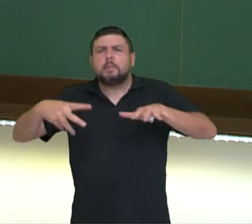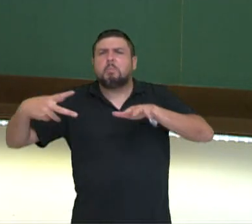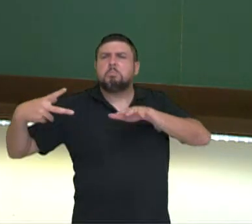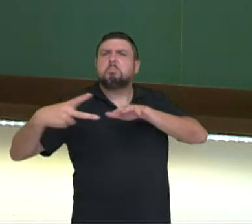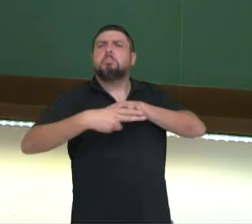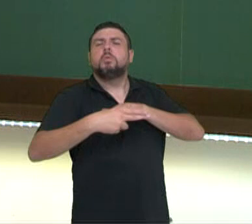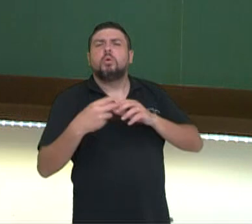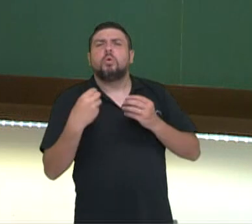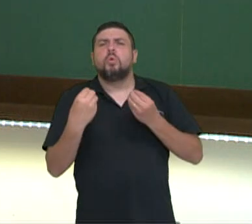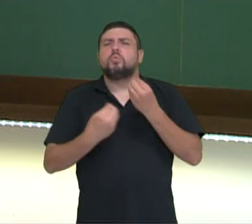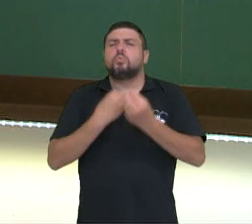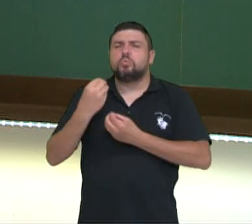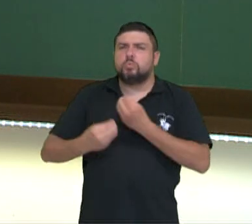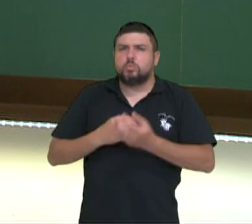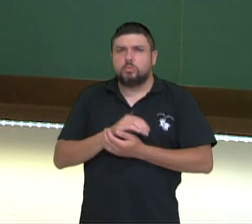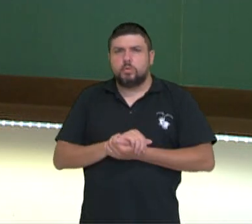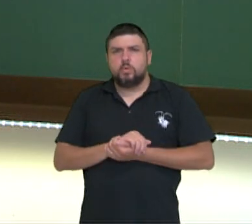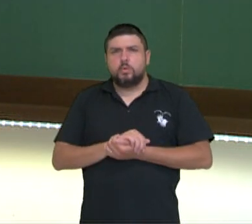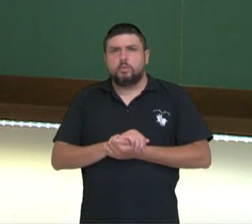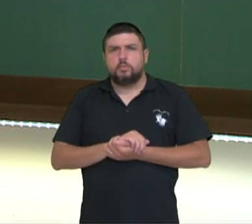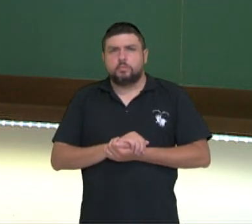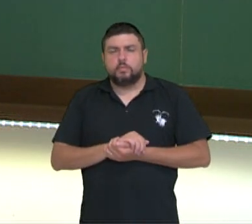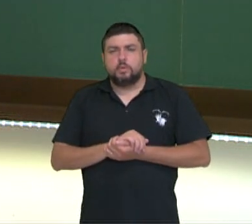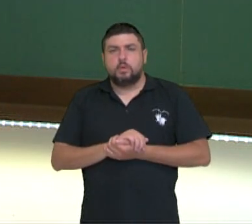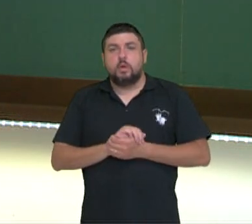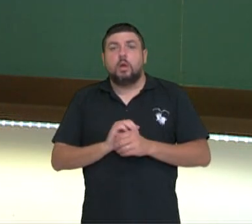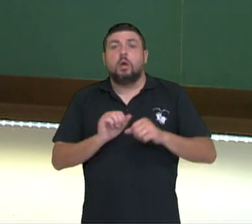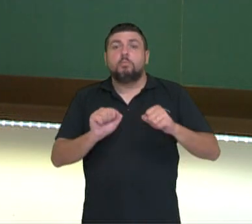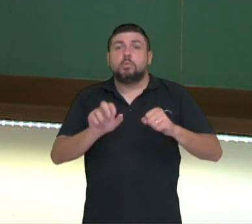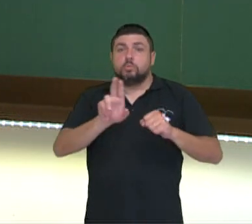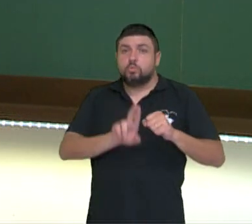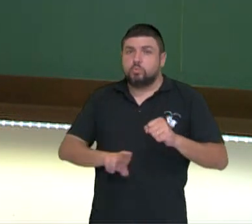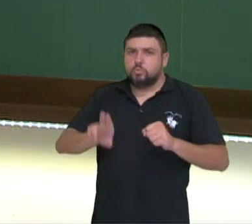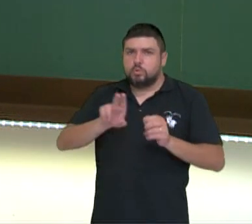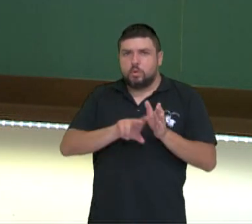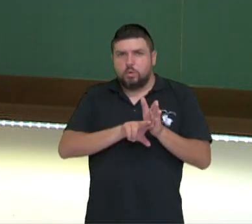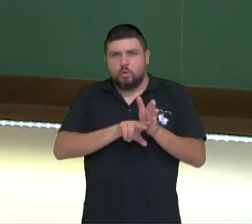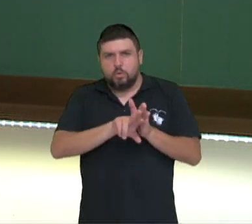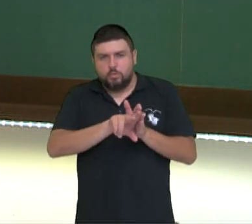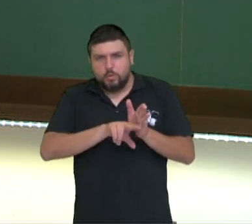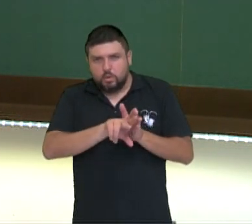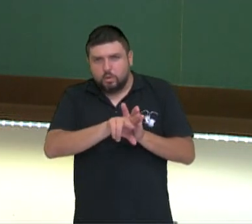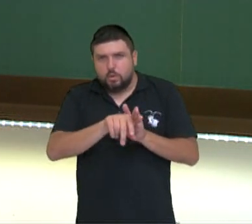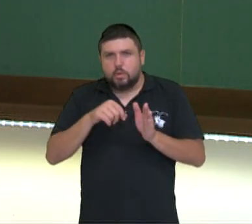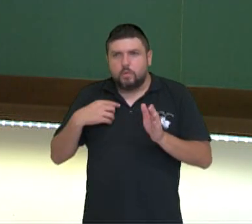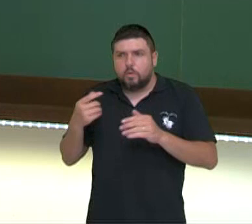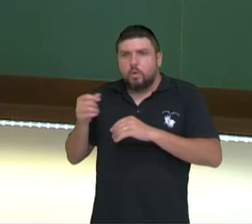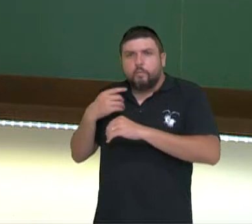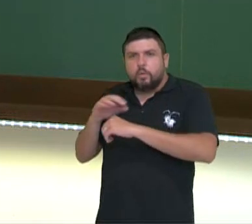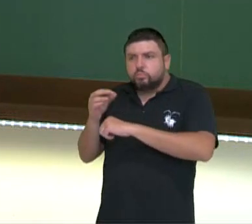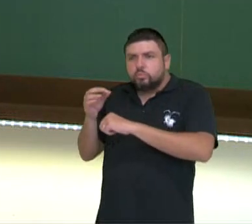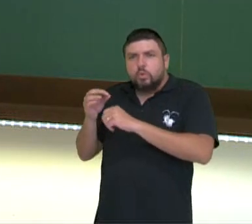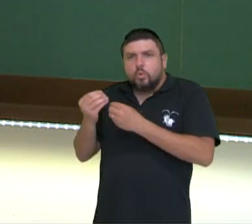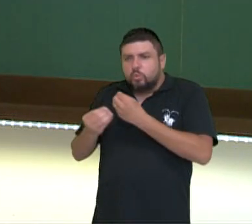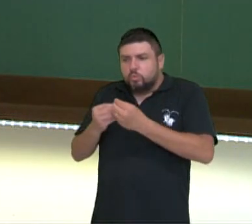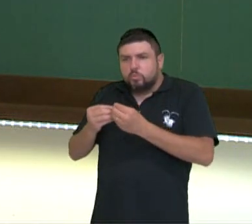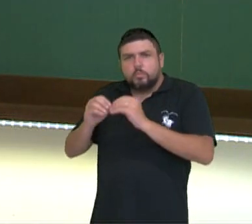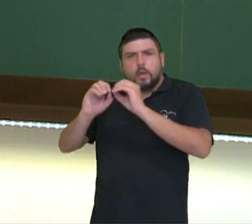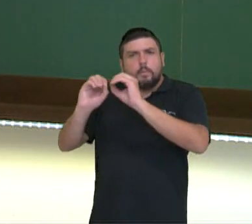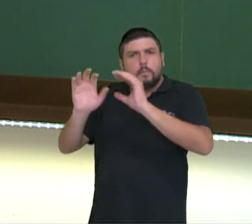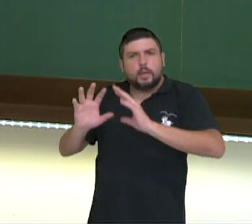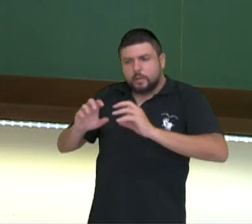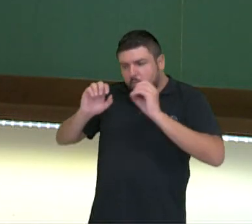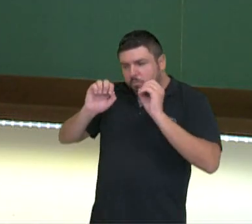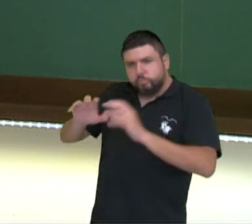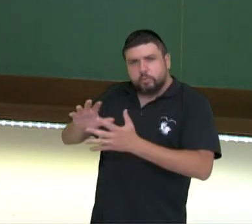vida para prevenção? Eu posso utilizar controle biológico, no caso barrigudinho e a bactéria Wolbachia.